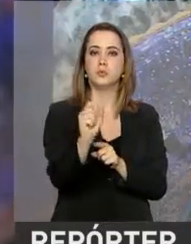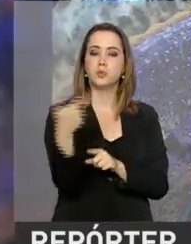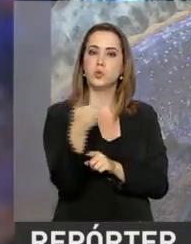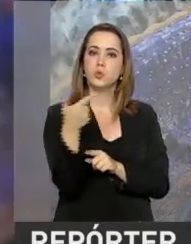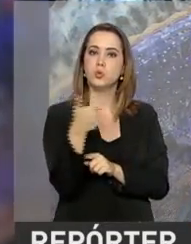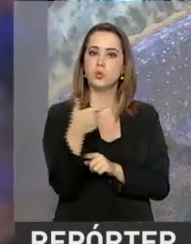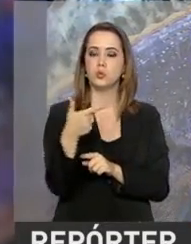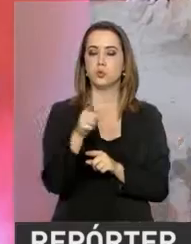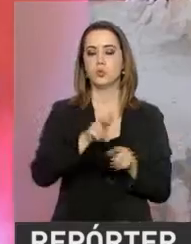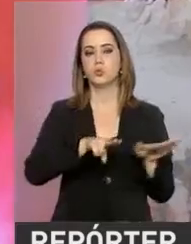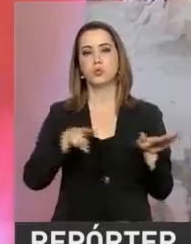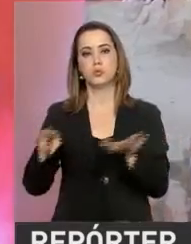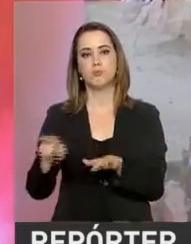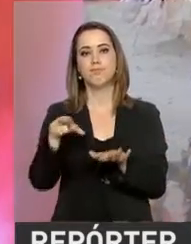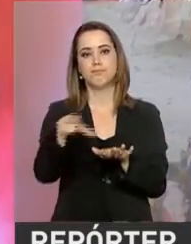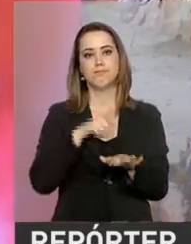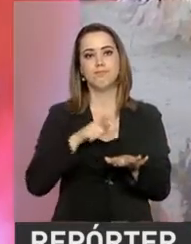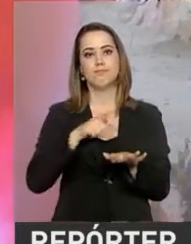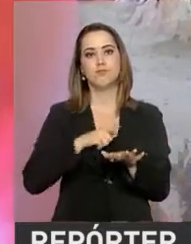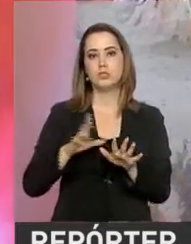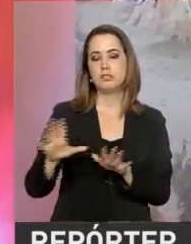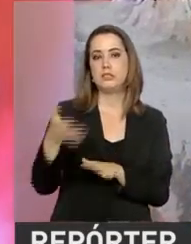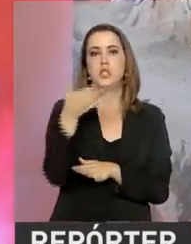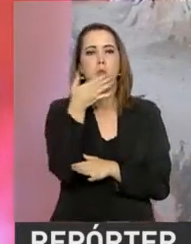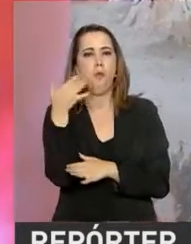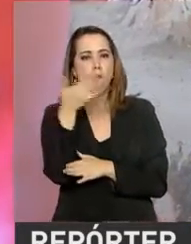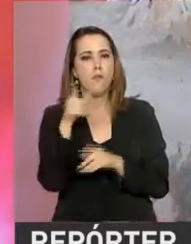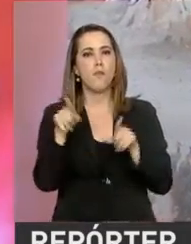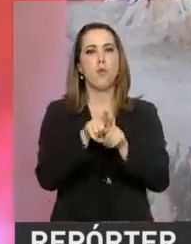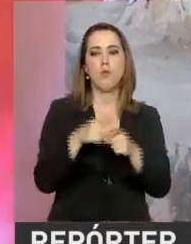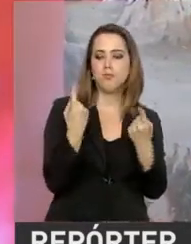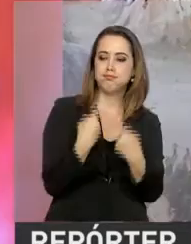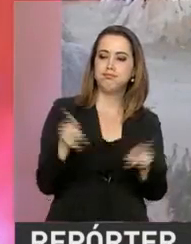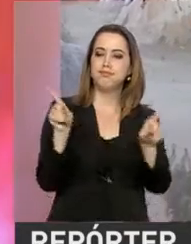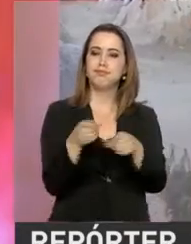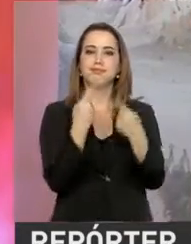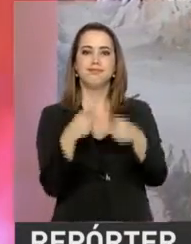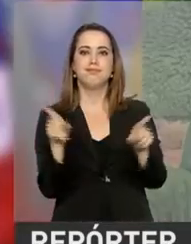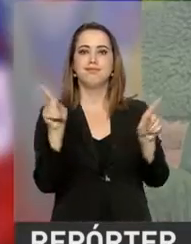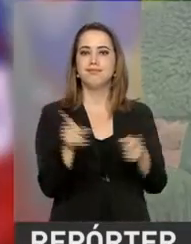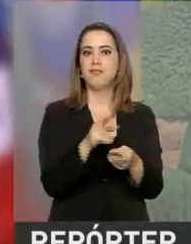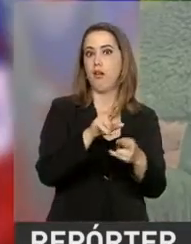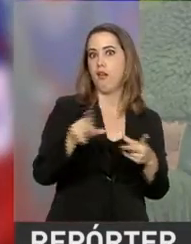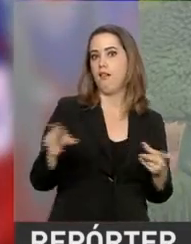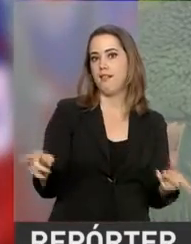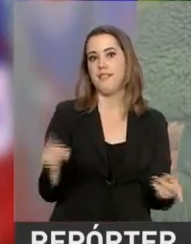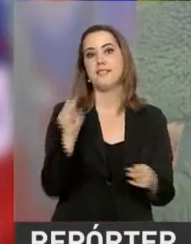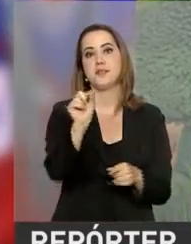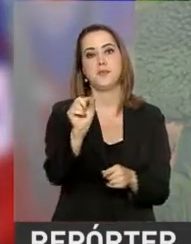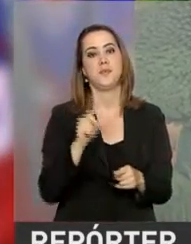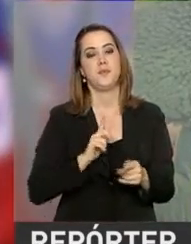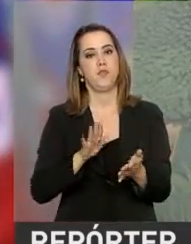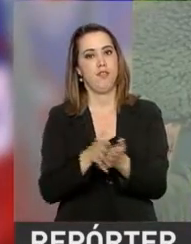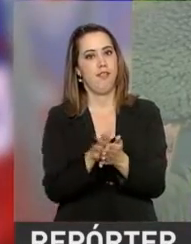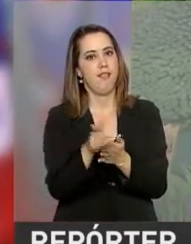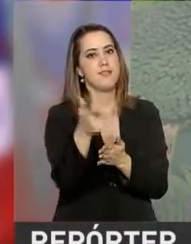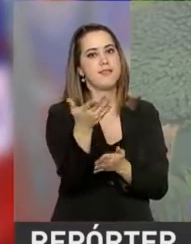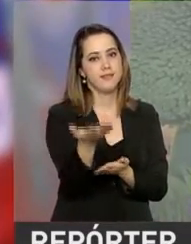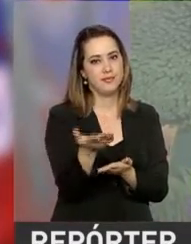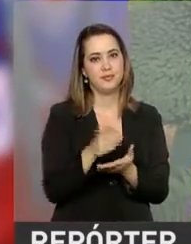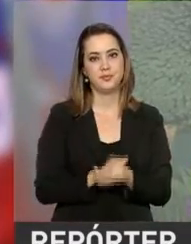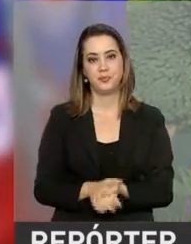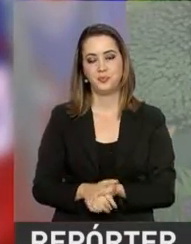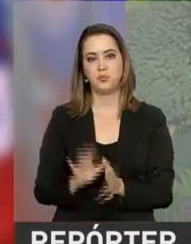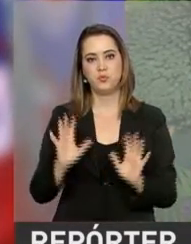atletas no maracanã foi marcada pelo colorido e muita música teve frevo baião forró e samba como disse a thaíssa